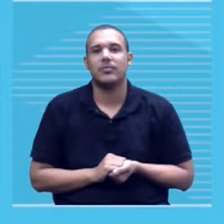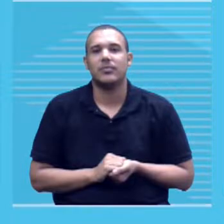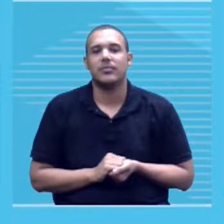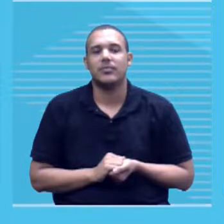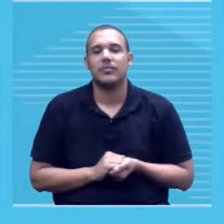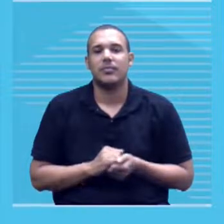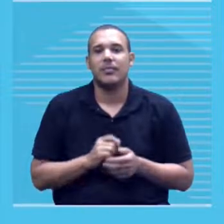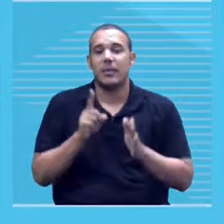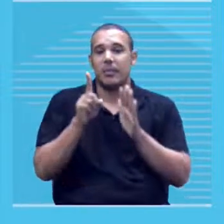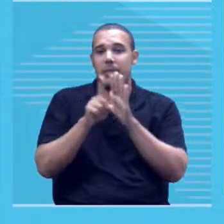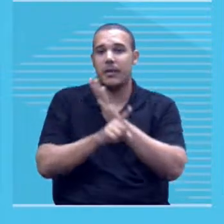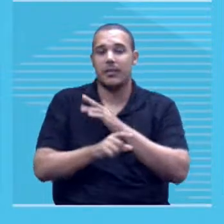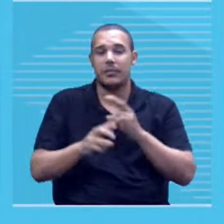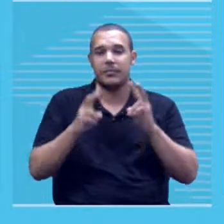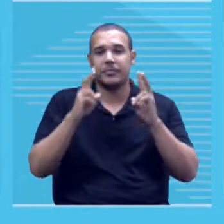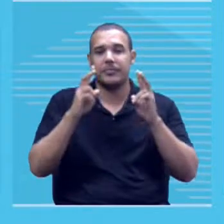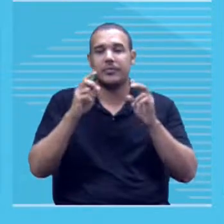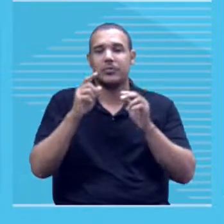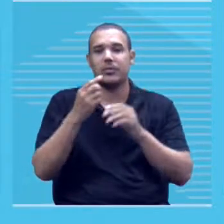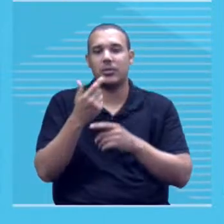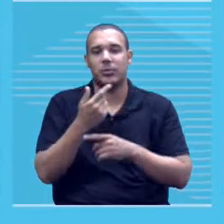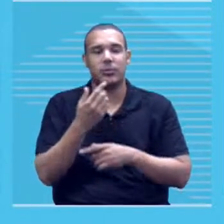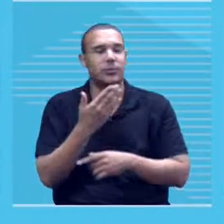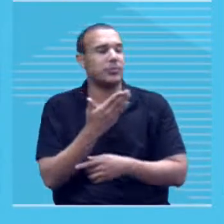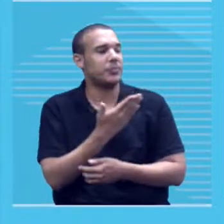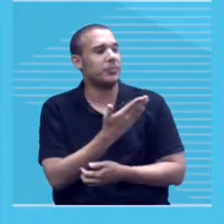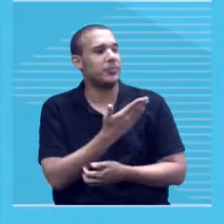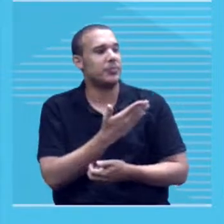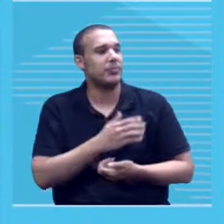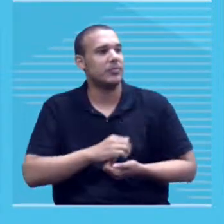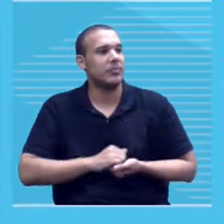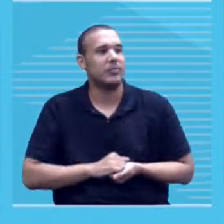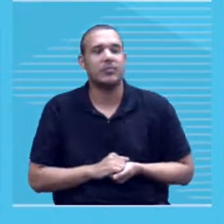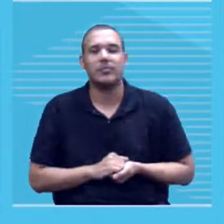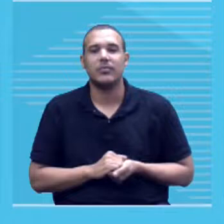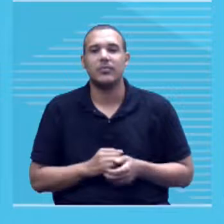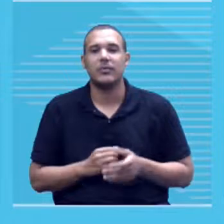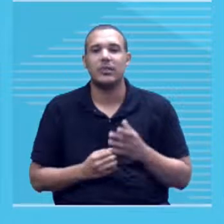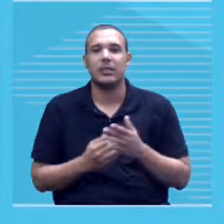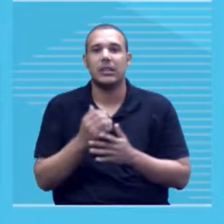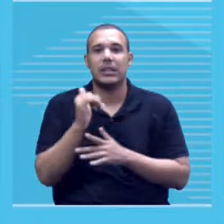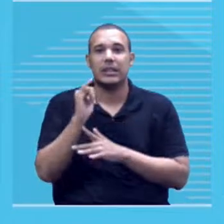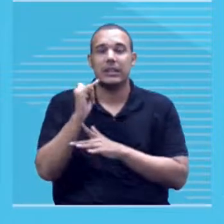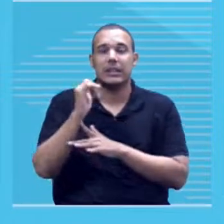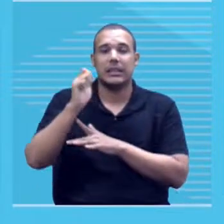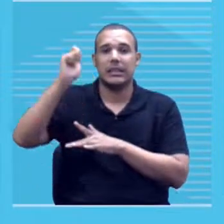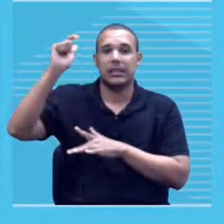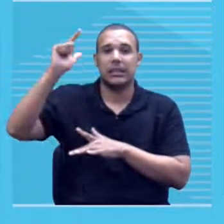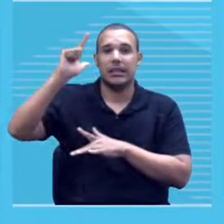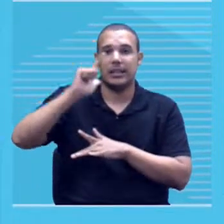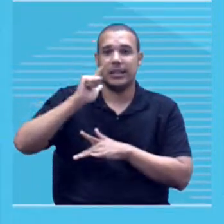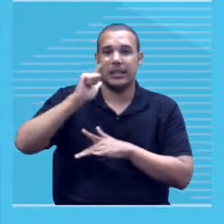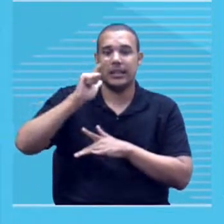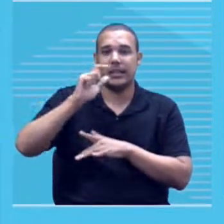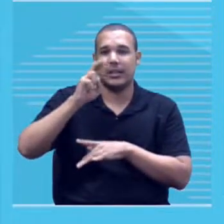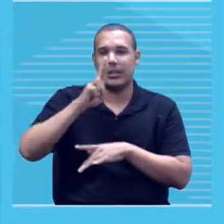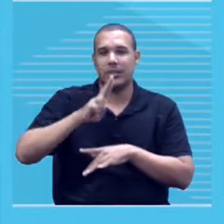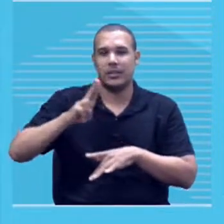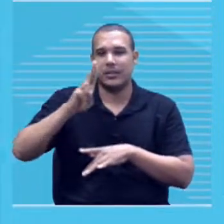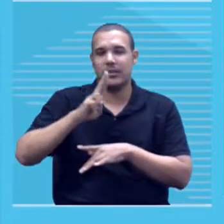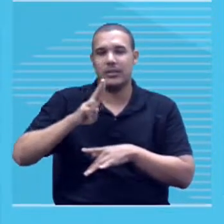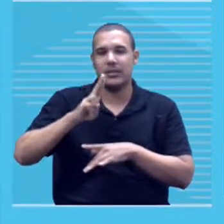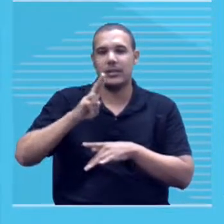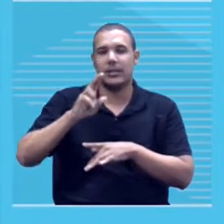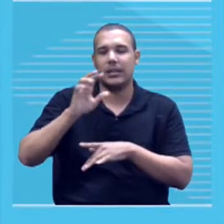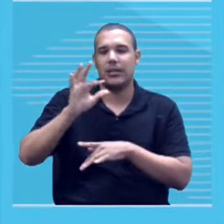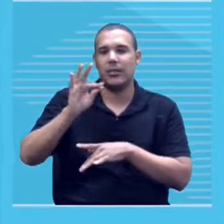Próxima questão fala o seguinte: a geração de energia elétrica através da luz se dá pelo uso de células